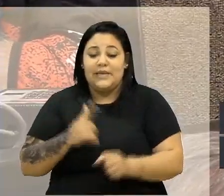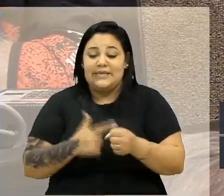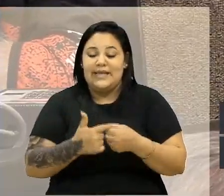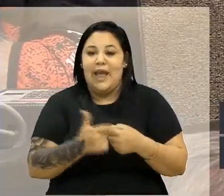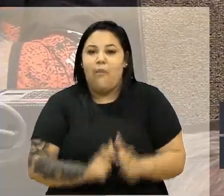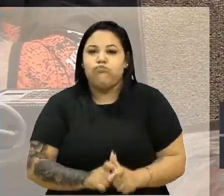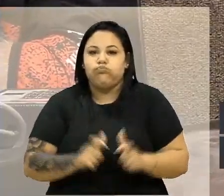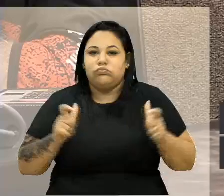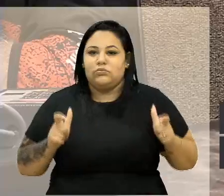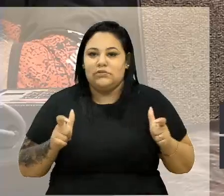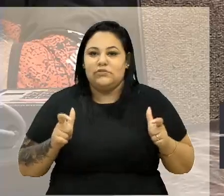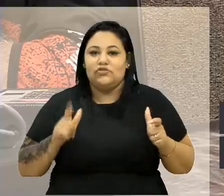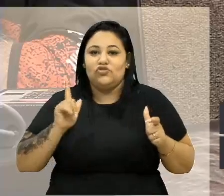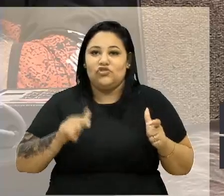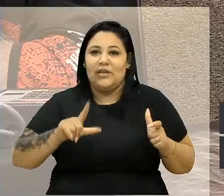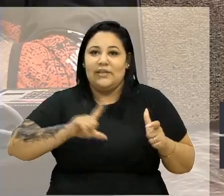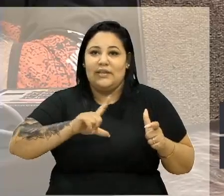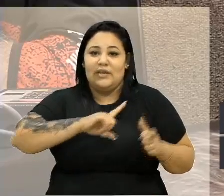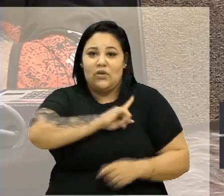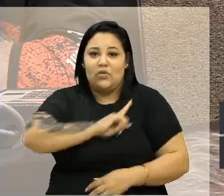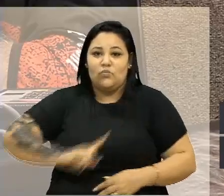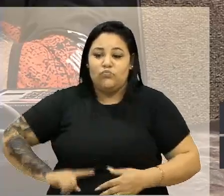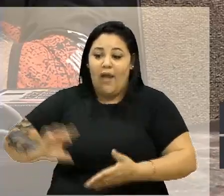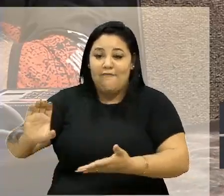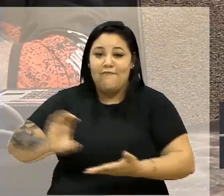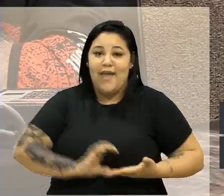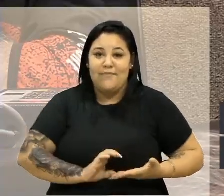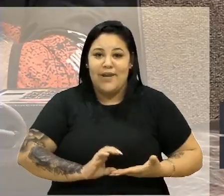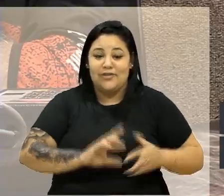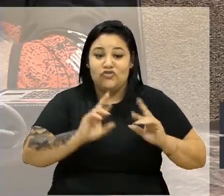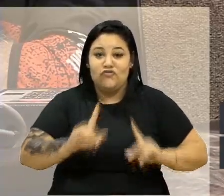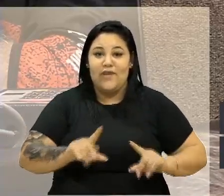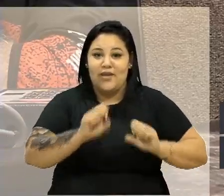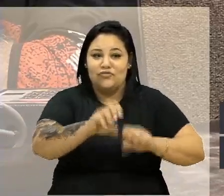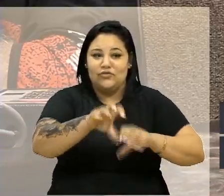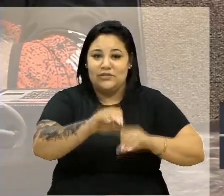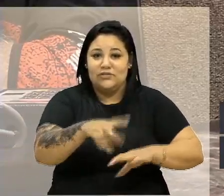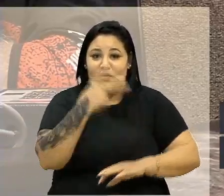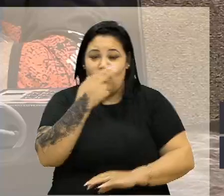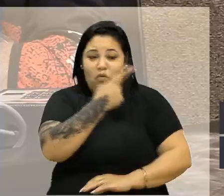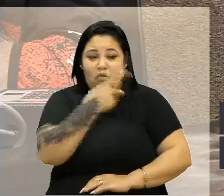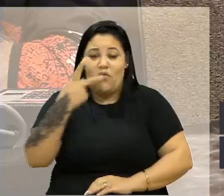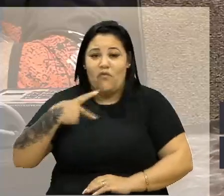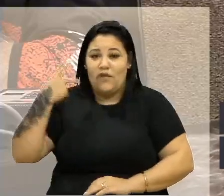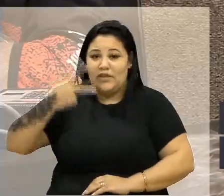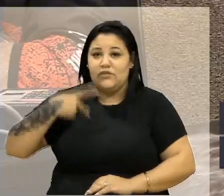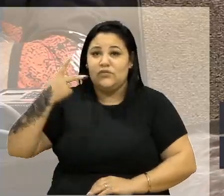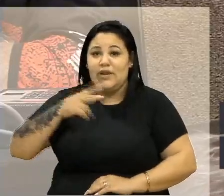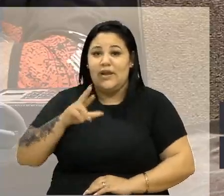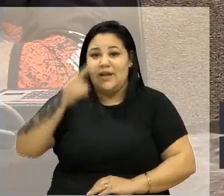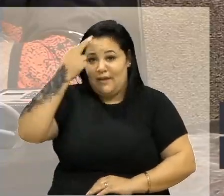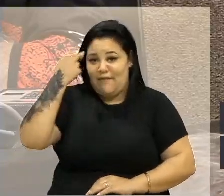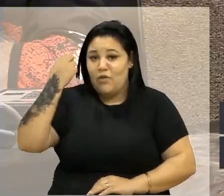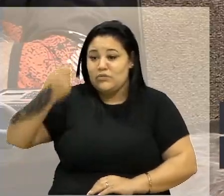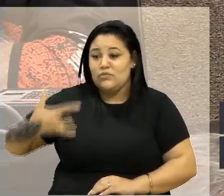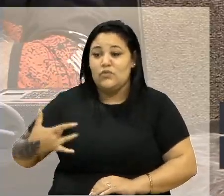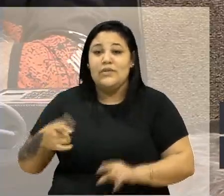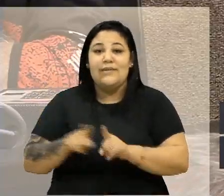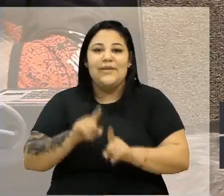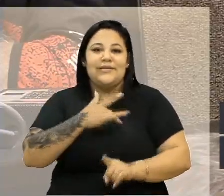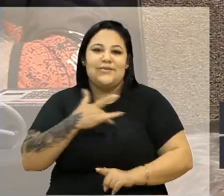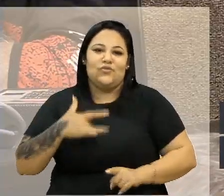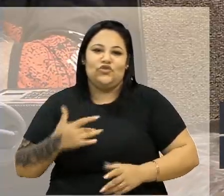federal na educação, que é onde o vereador Rafael fala, Fundeb, e na